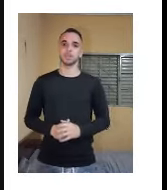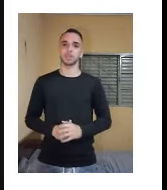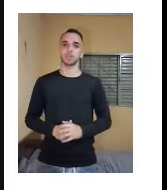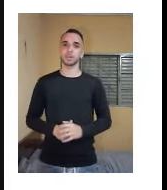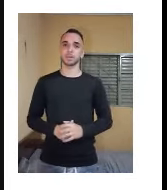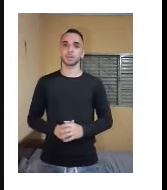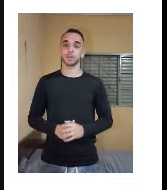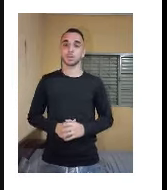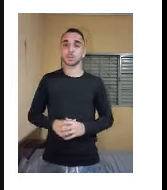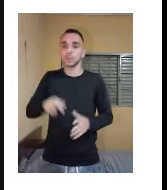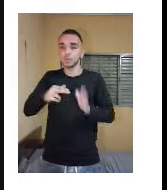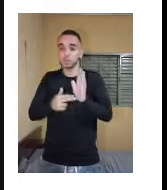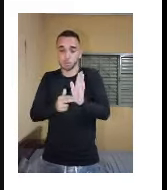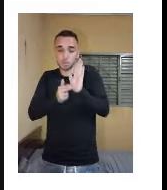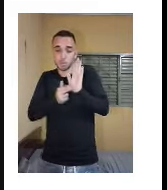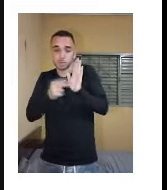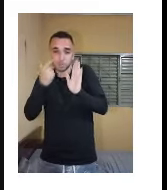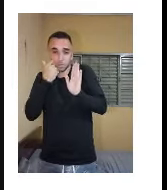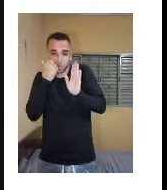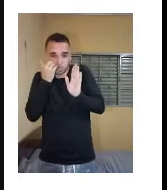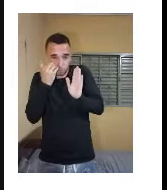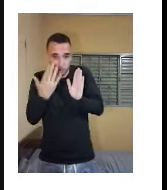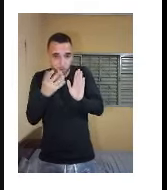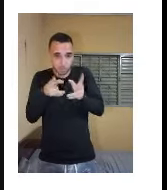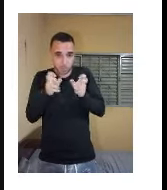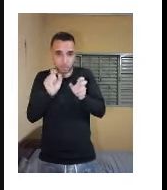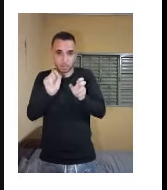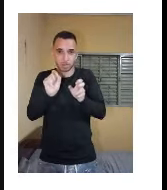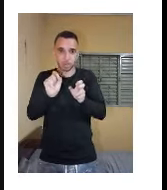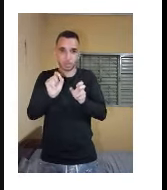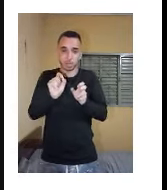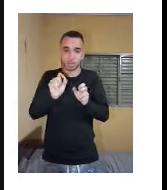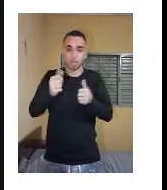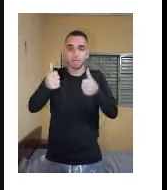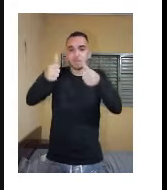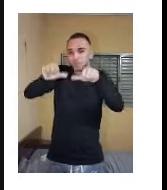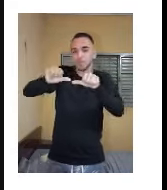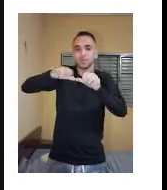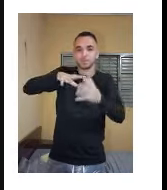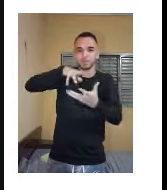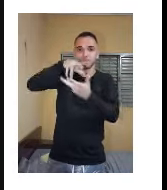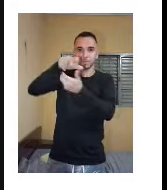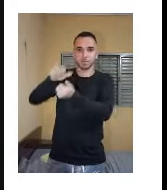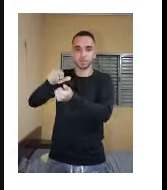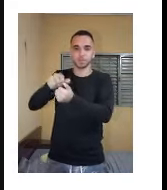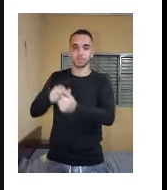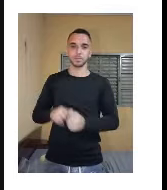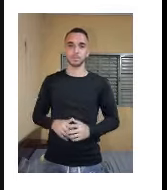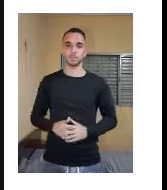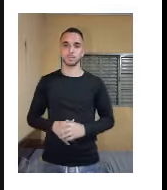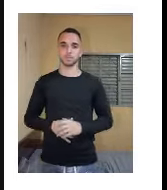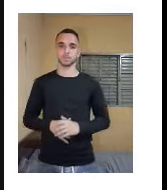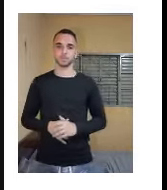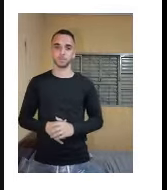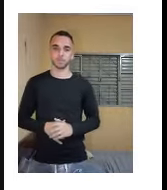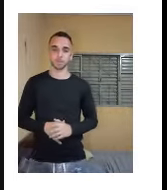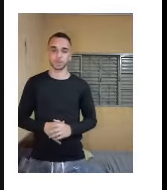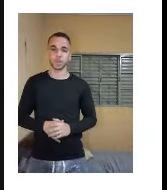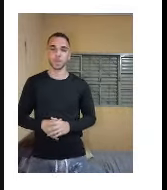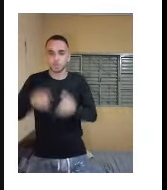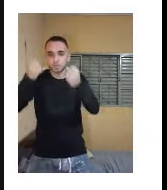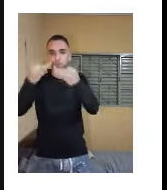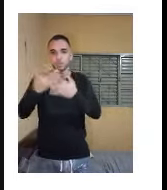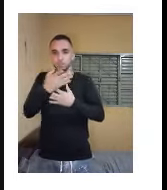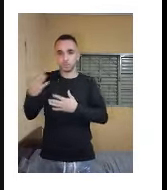significativa das emissões dos gases de efeito estufa. Não vou entrar em detalhes aqui, né, da questão do efeito estufa, porque eu acho